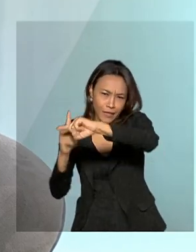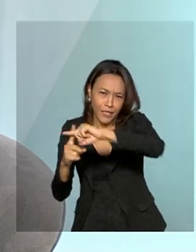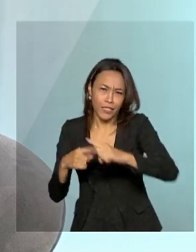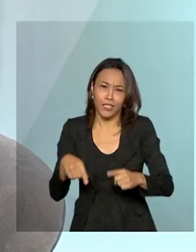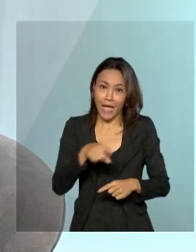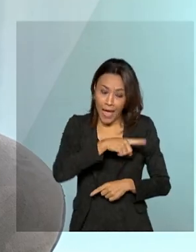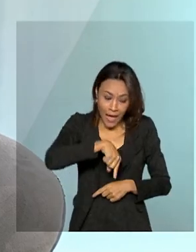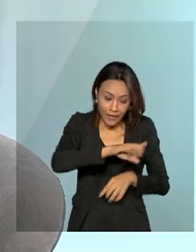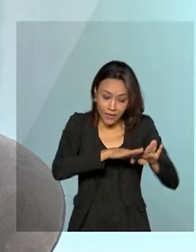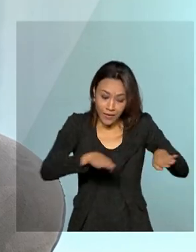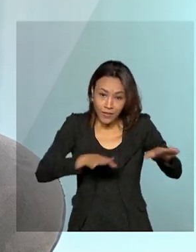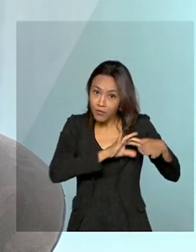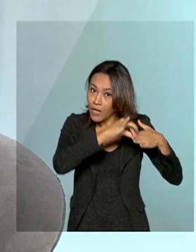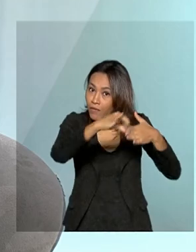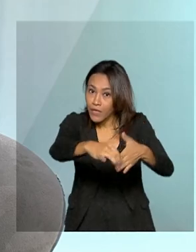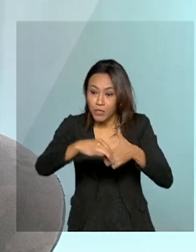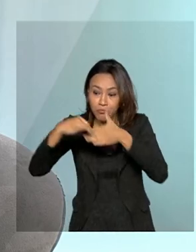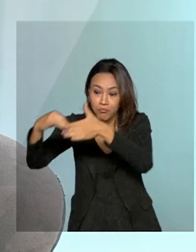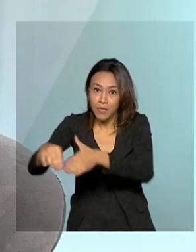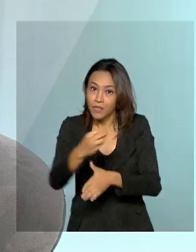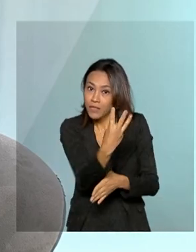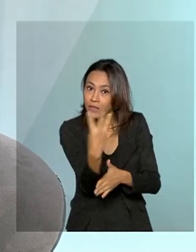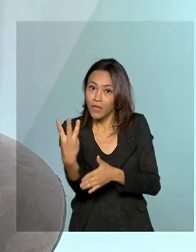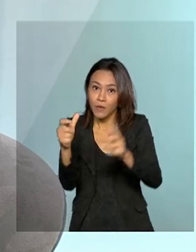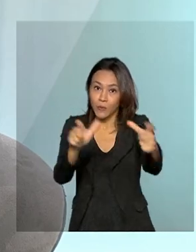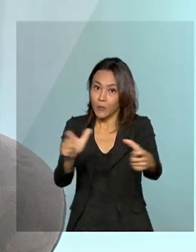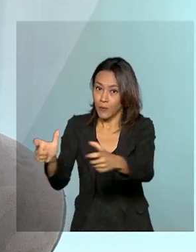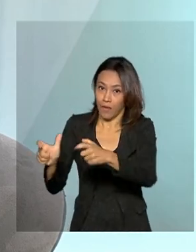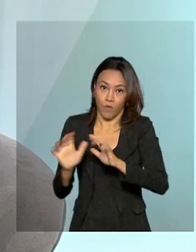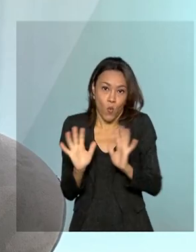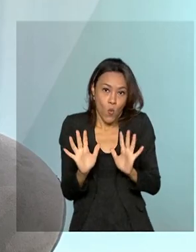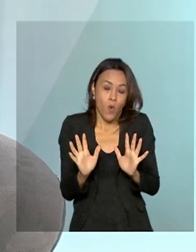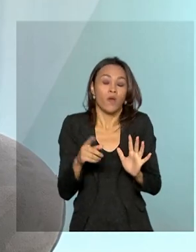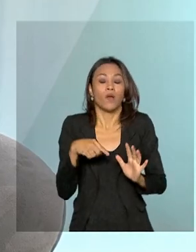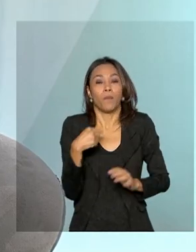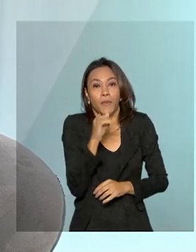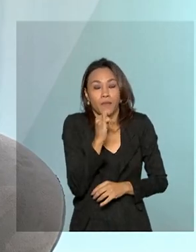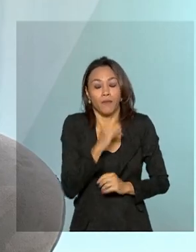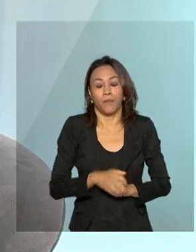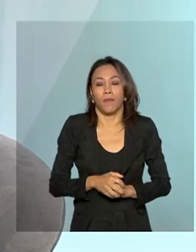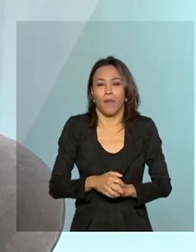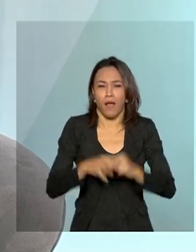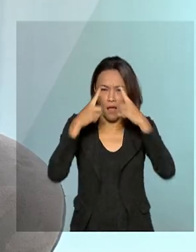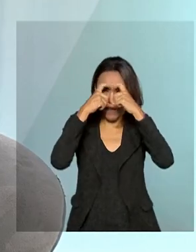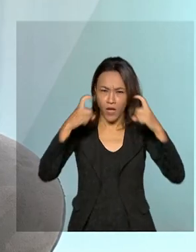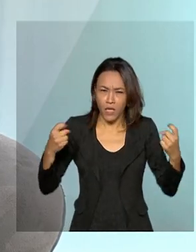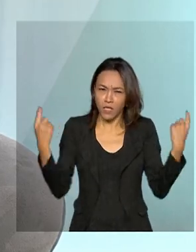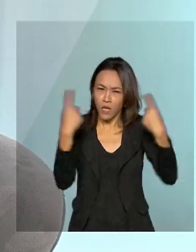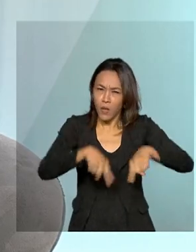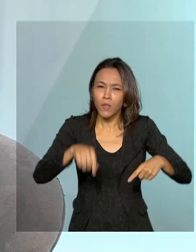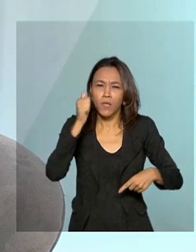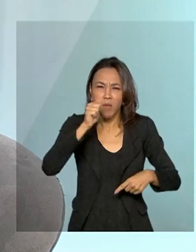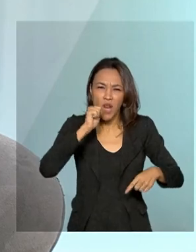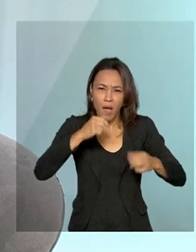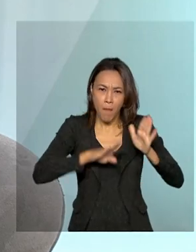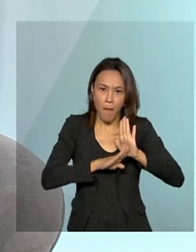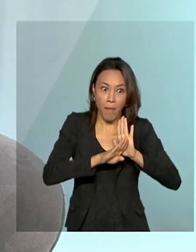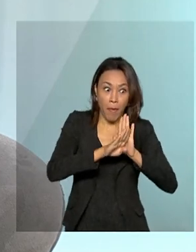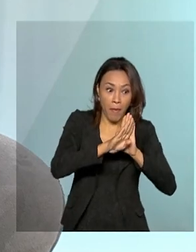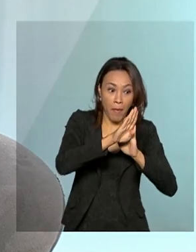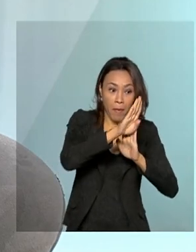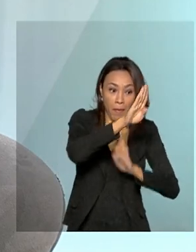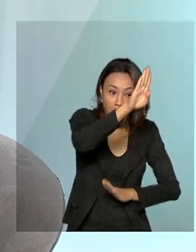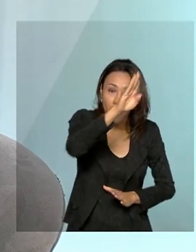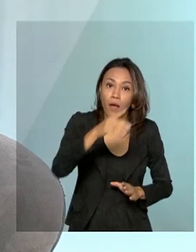nem para a creche. E nós sabíamos que isso seria possível. Por exemplo, a violência contra a mulher cresceu. A denúncia da violência contra a